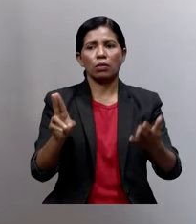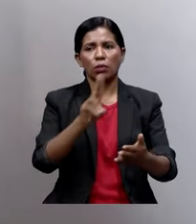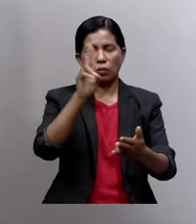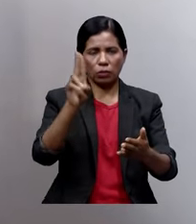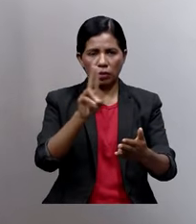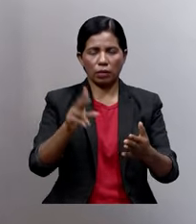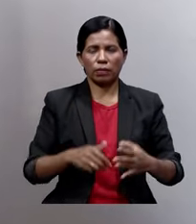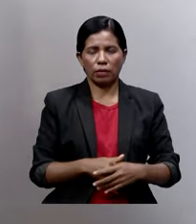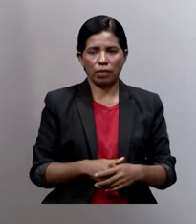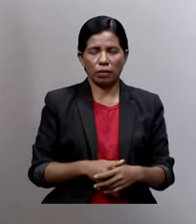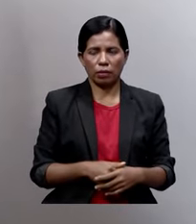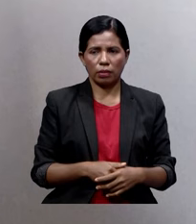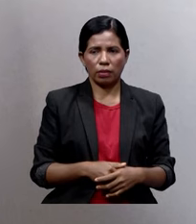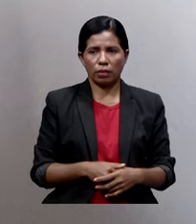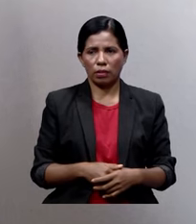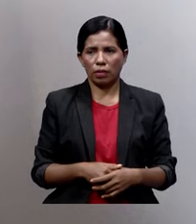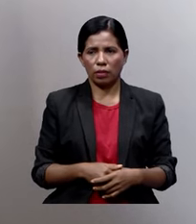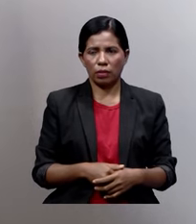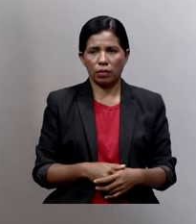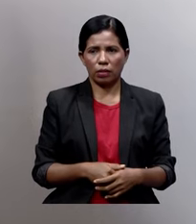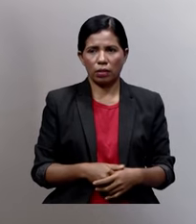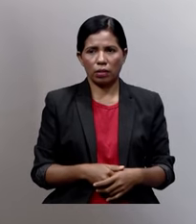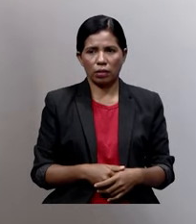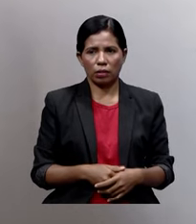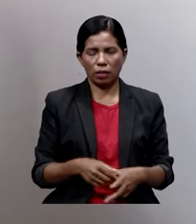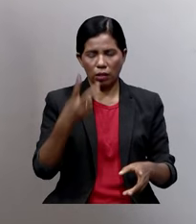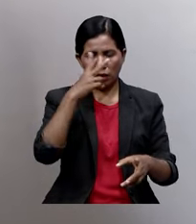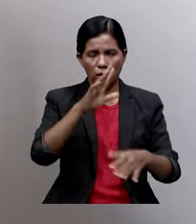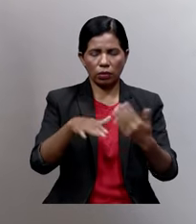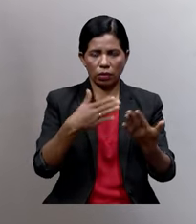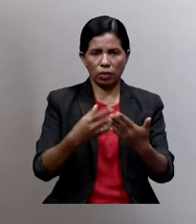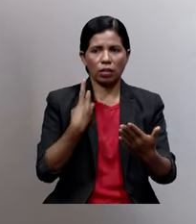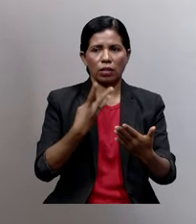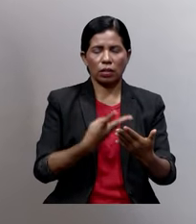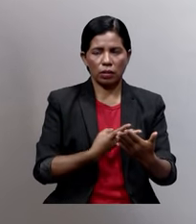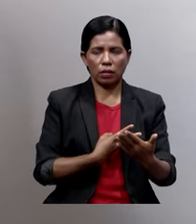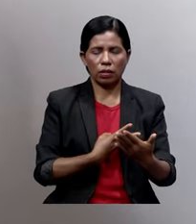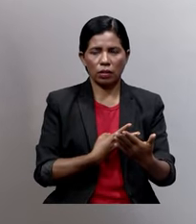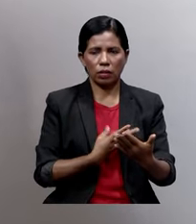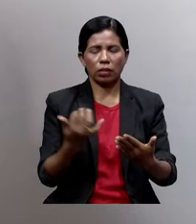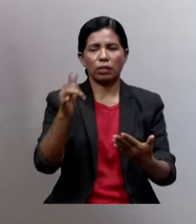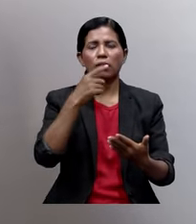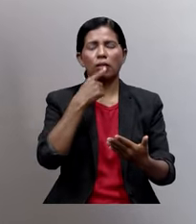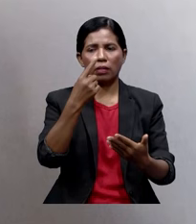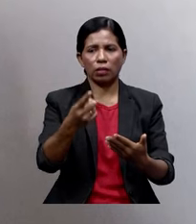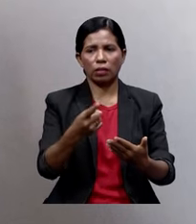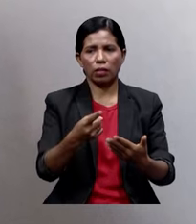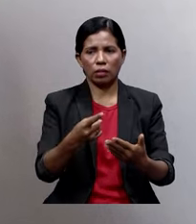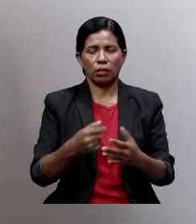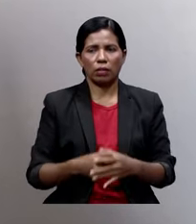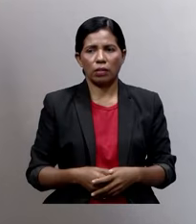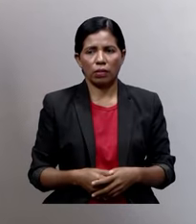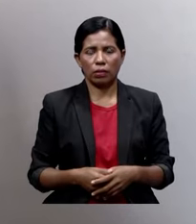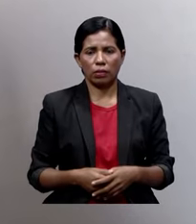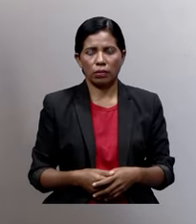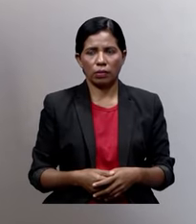ituang otan are totalmente am ene sira diang provisori ne